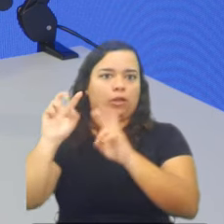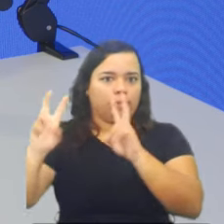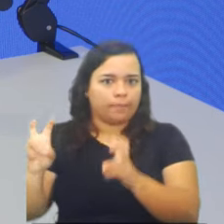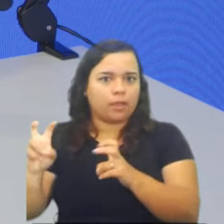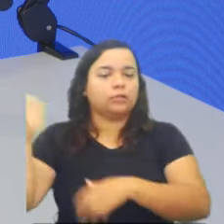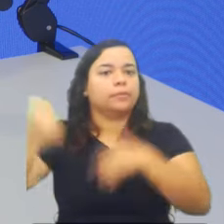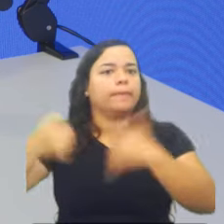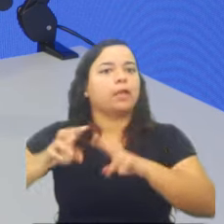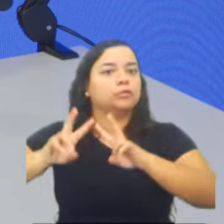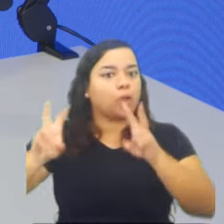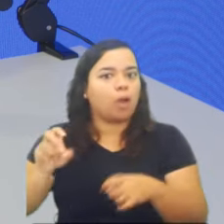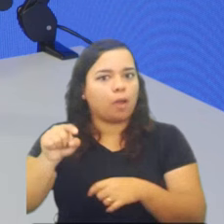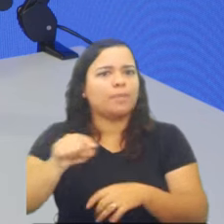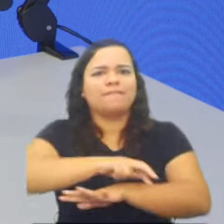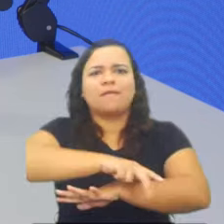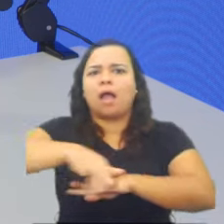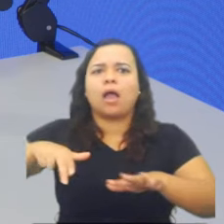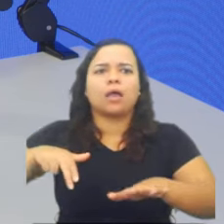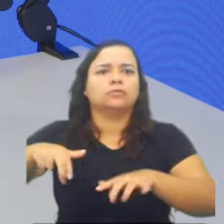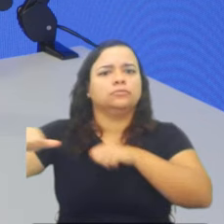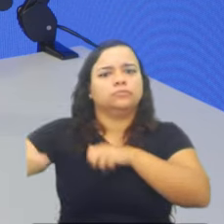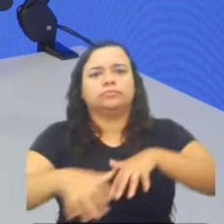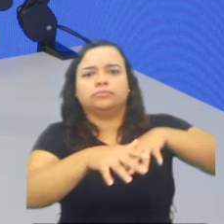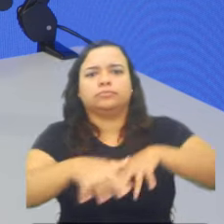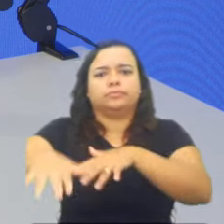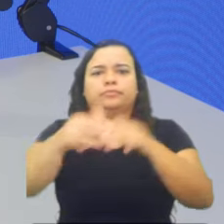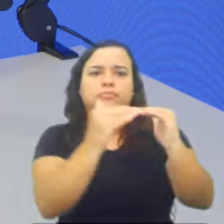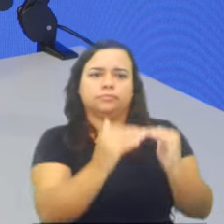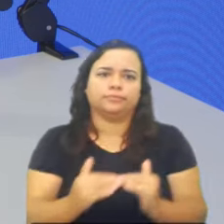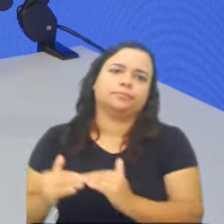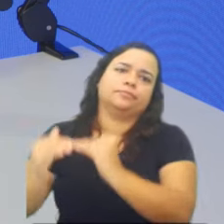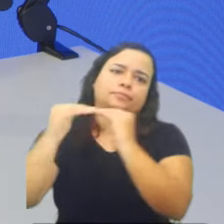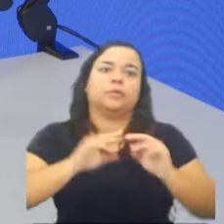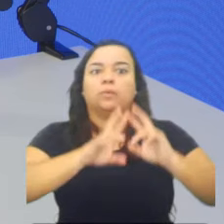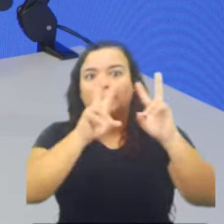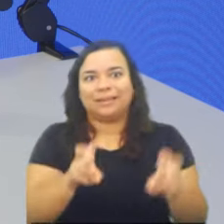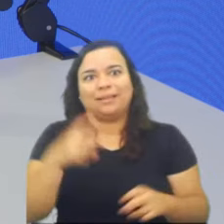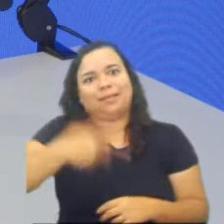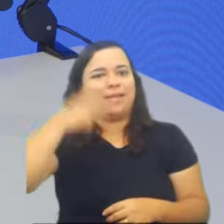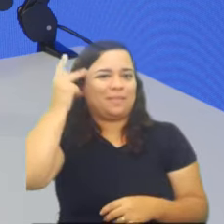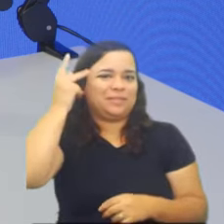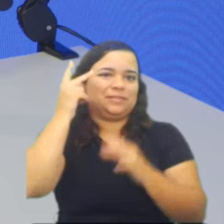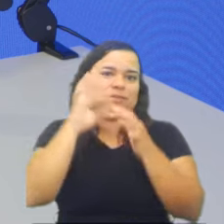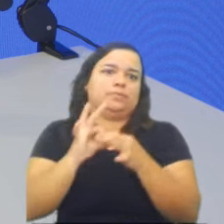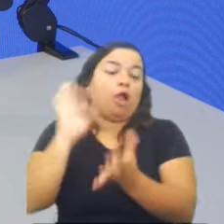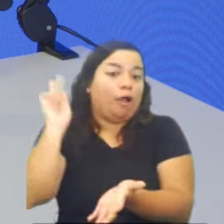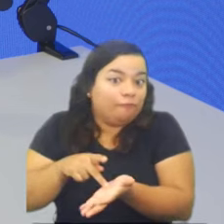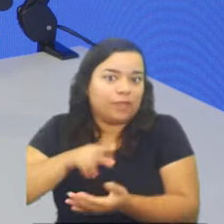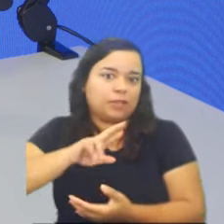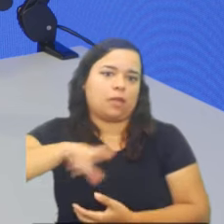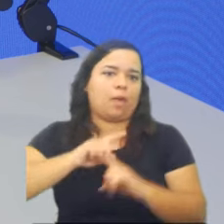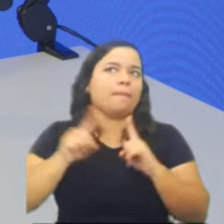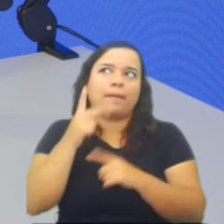eh a falar sobre esse tema várias paradas se alinham automaticamente ao tema de São Paulo sabe isso não é